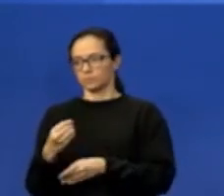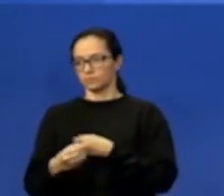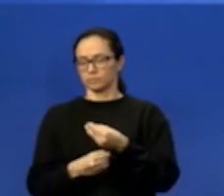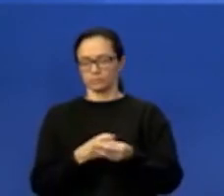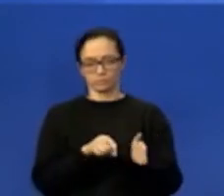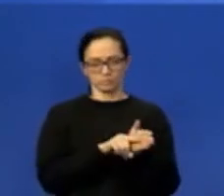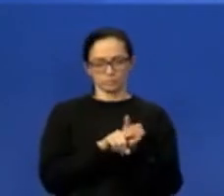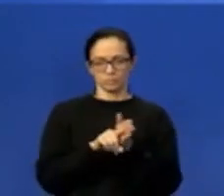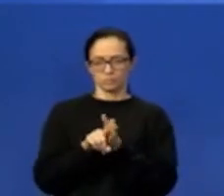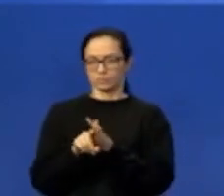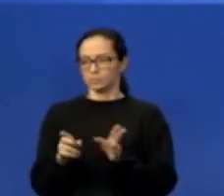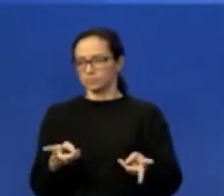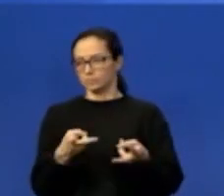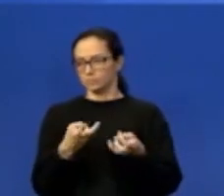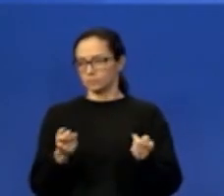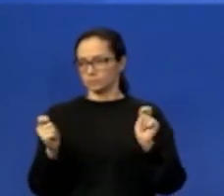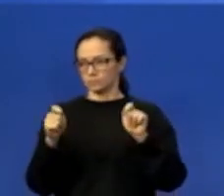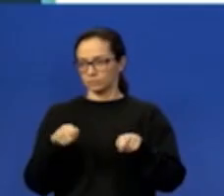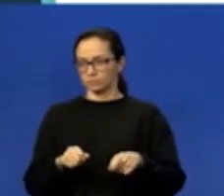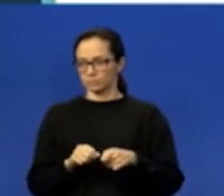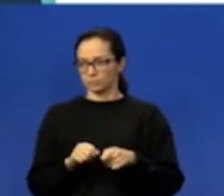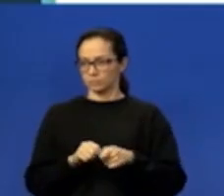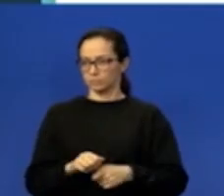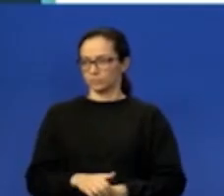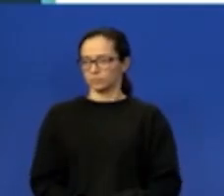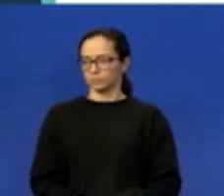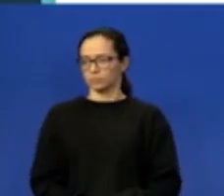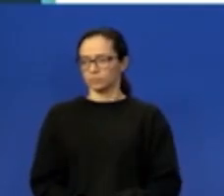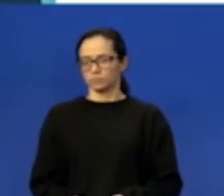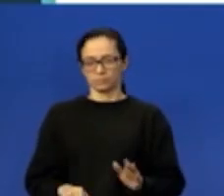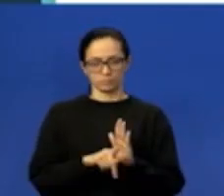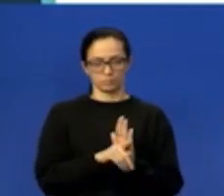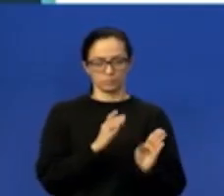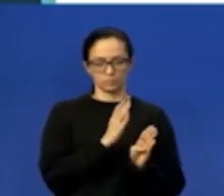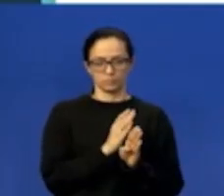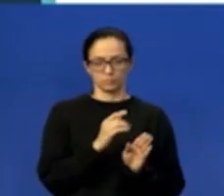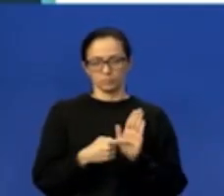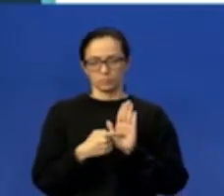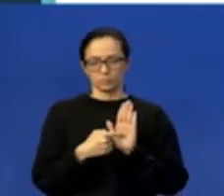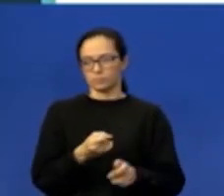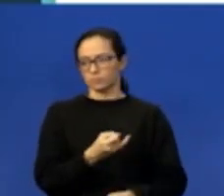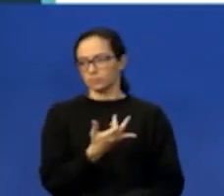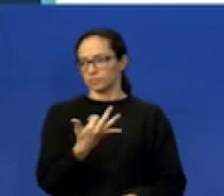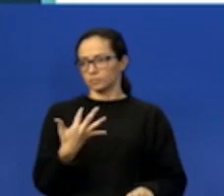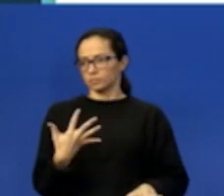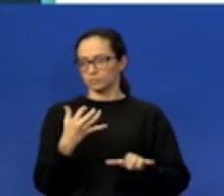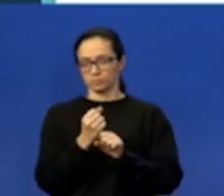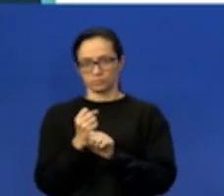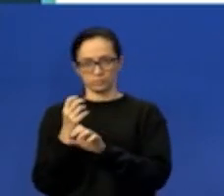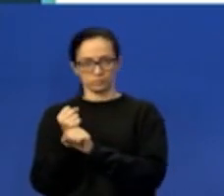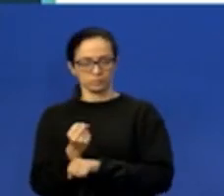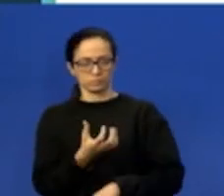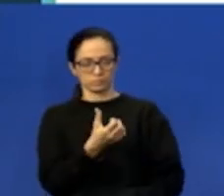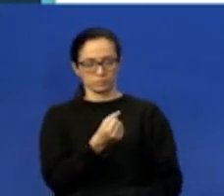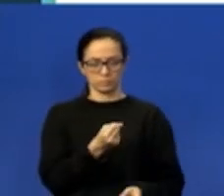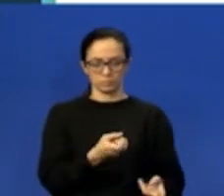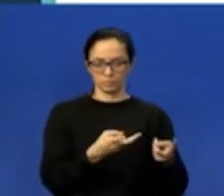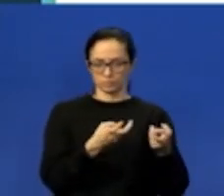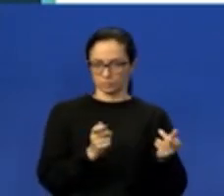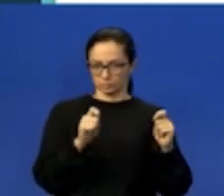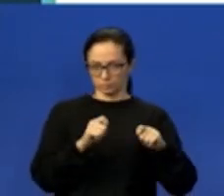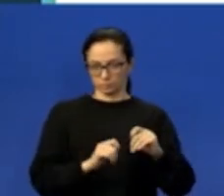de exame, que é o leucograma. Então, o leucograma, ele nada mais é do que a contagem das células brancas do sangue, que podem